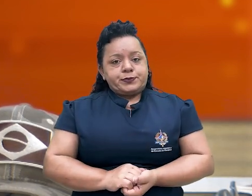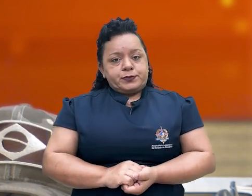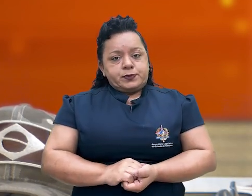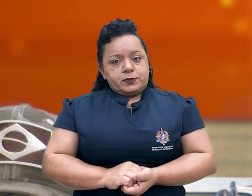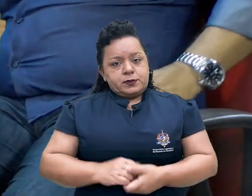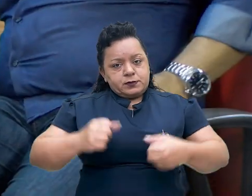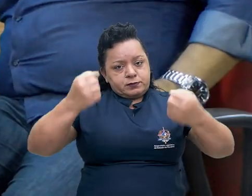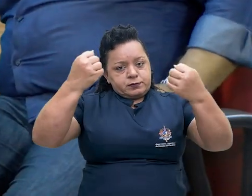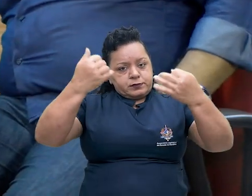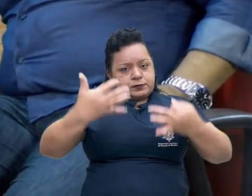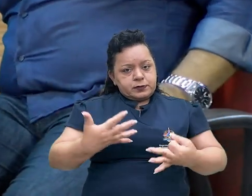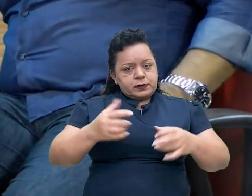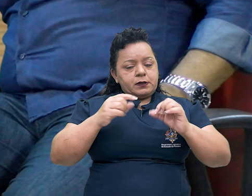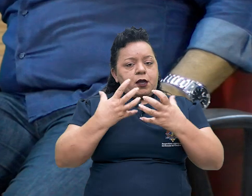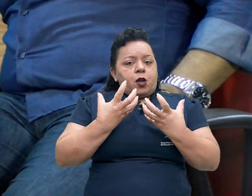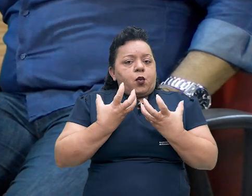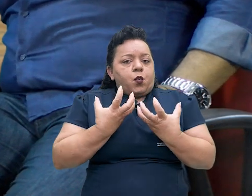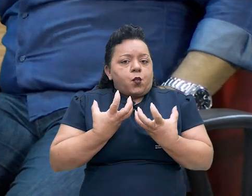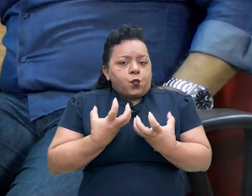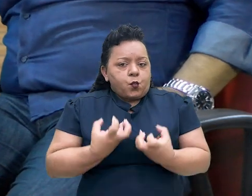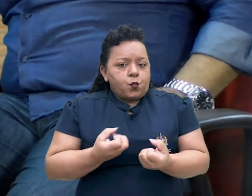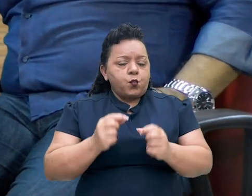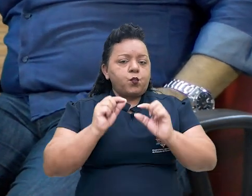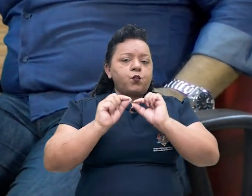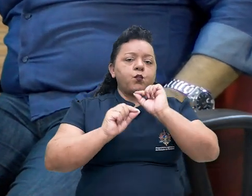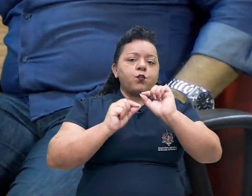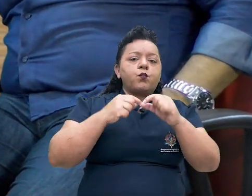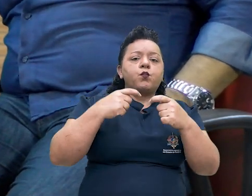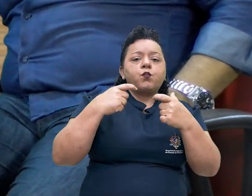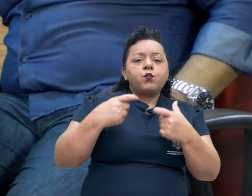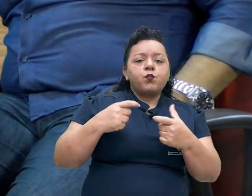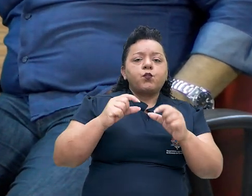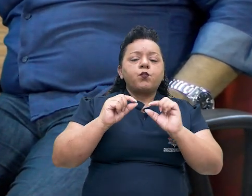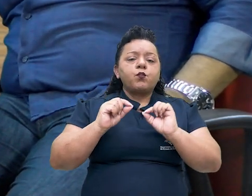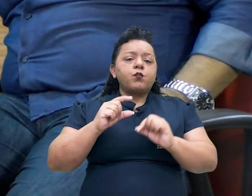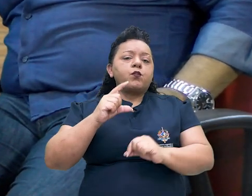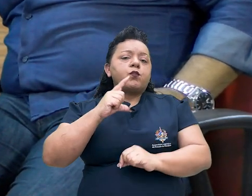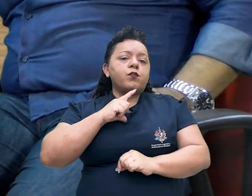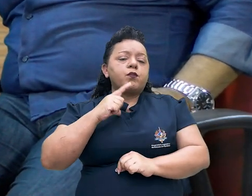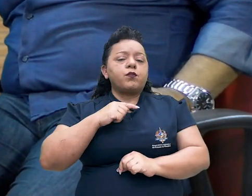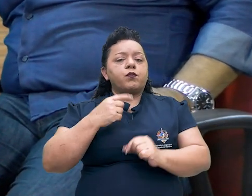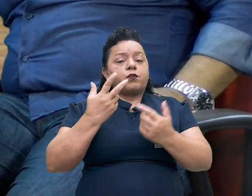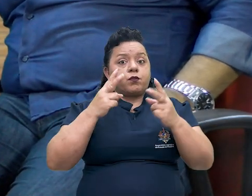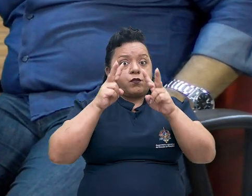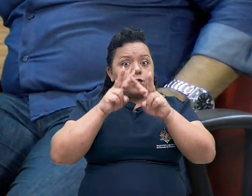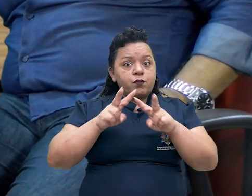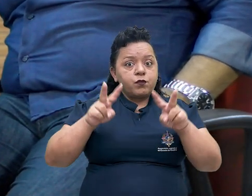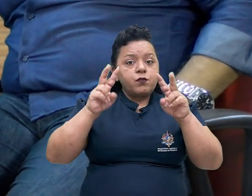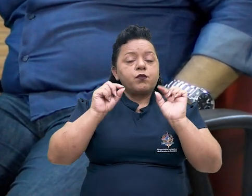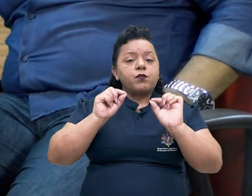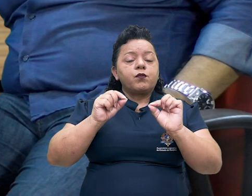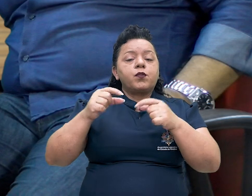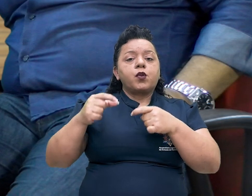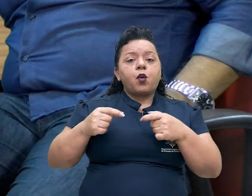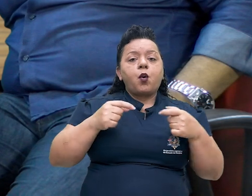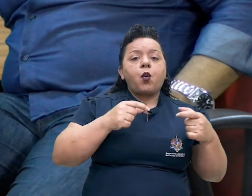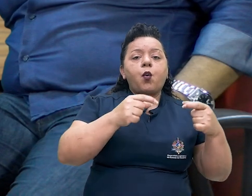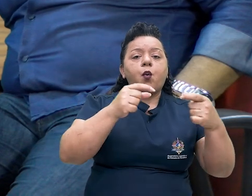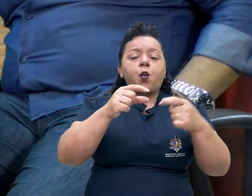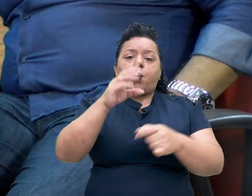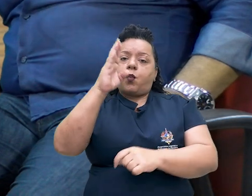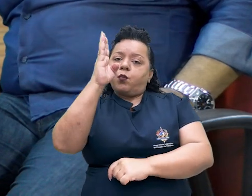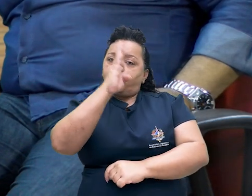rapaz a a gente falar que que vai secar né você v como é que é aonde nós chegamos a gente nunca via falar